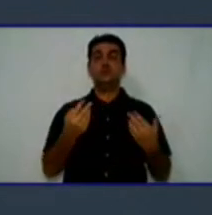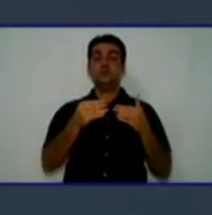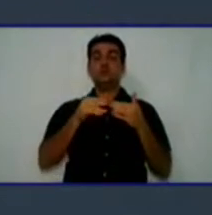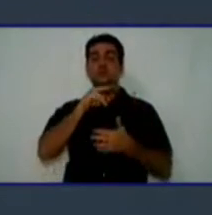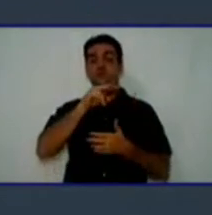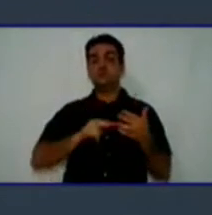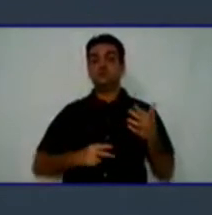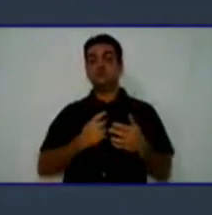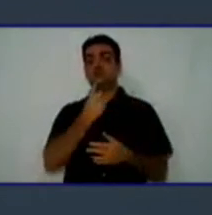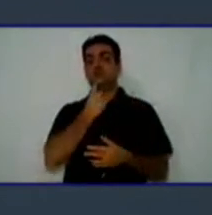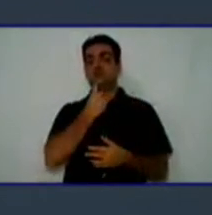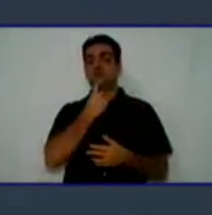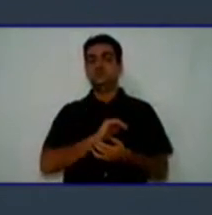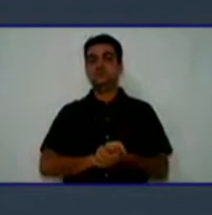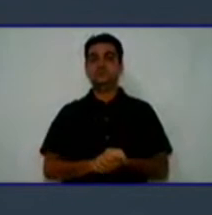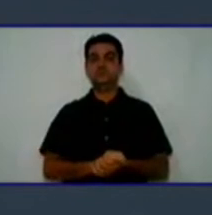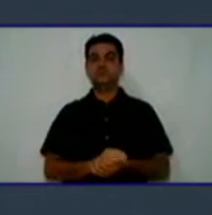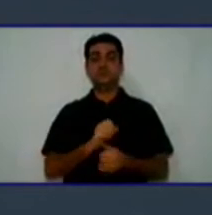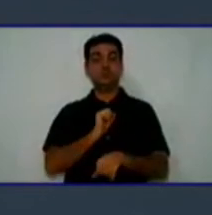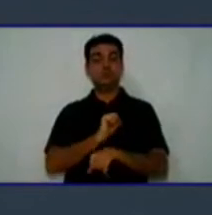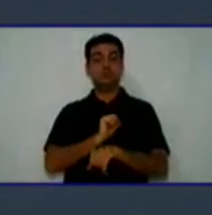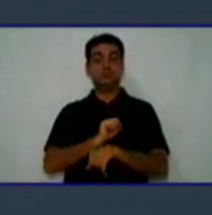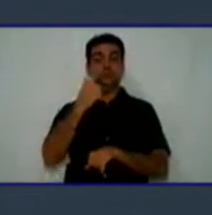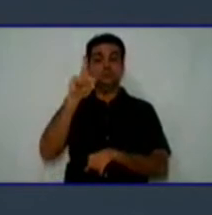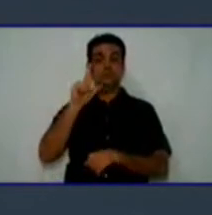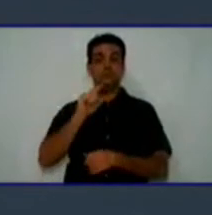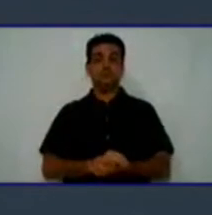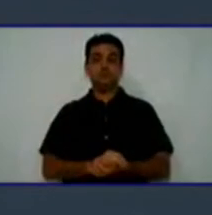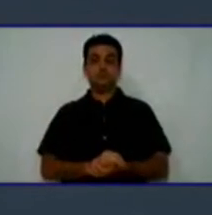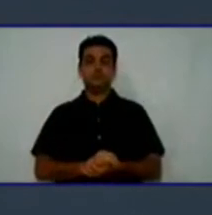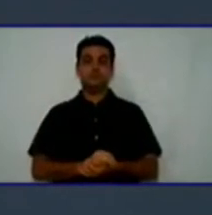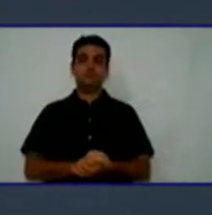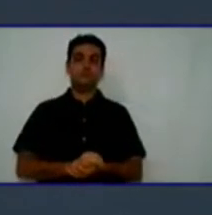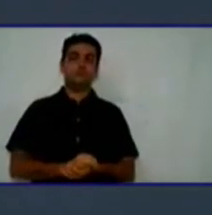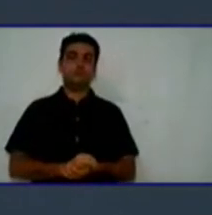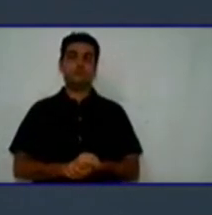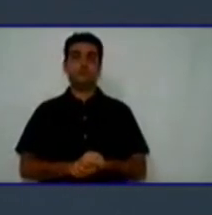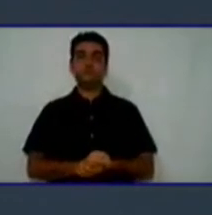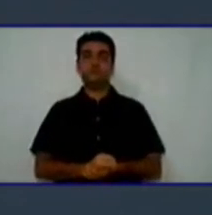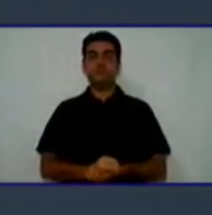ministro Luiz Felipe Salomão. Aguardam os demais.